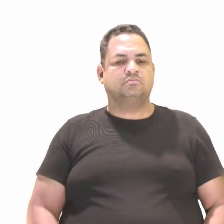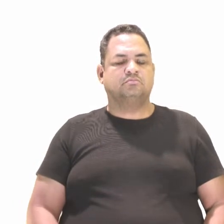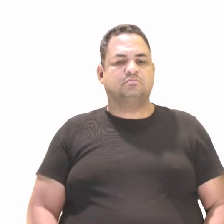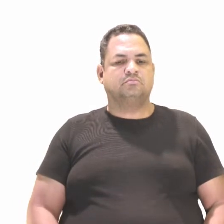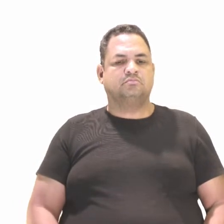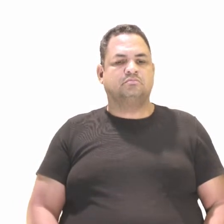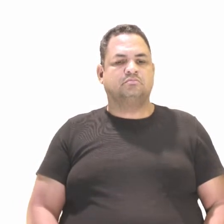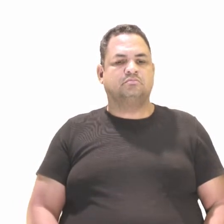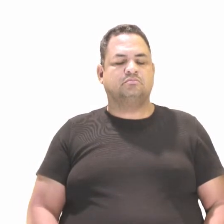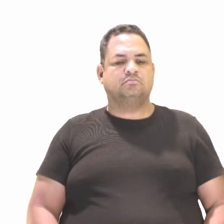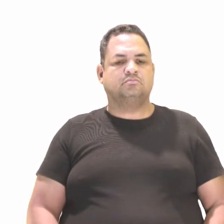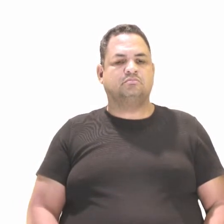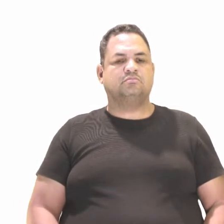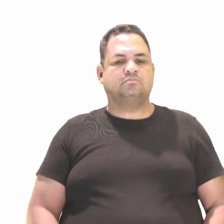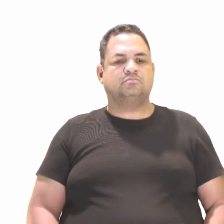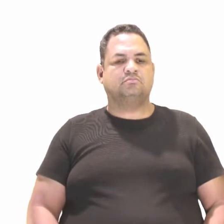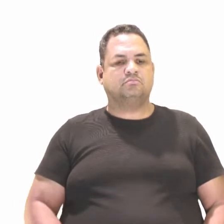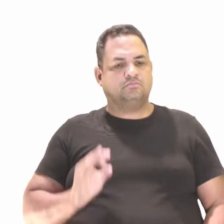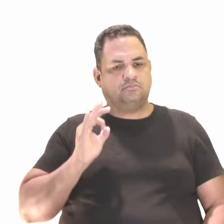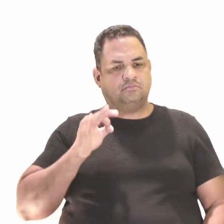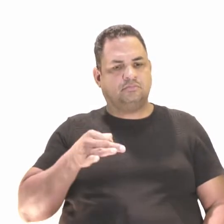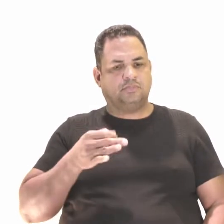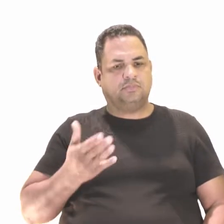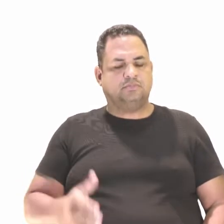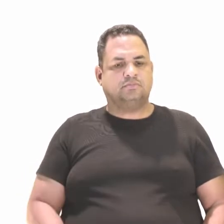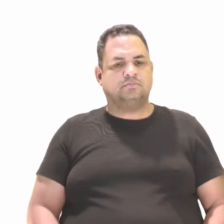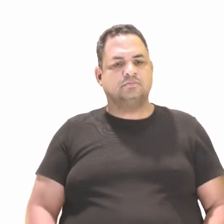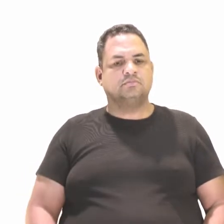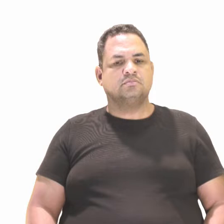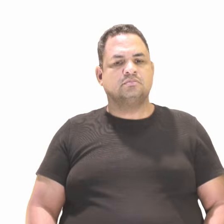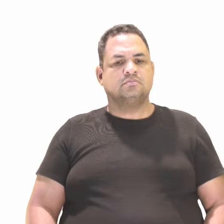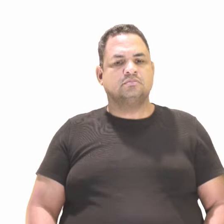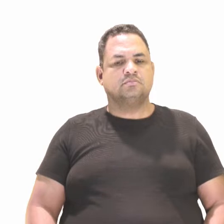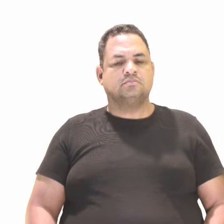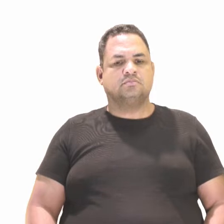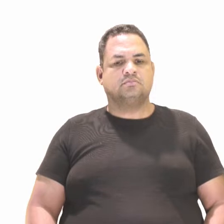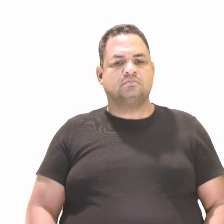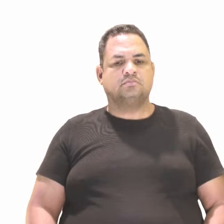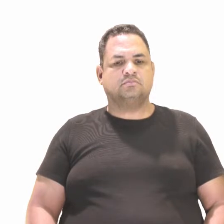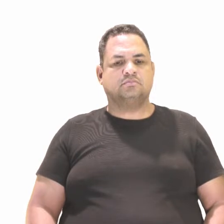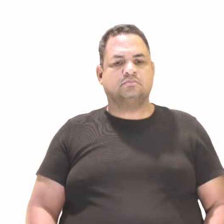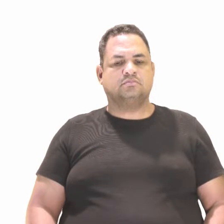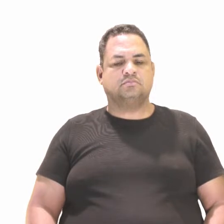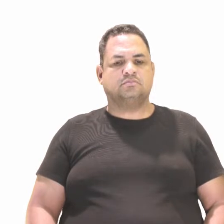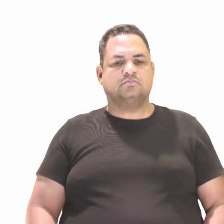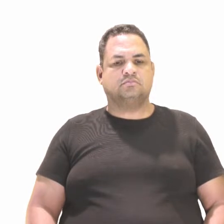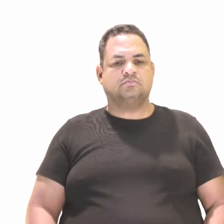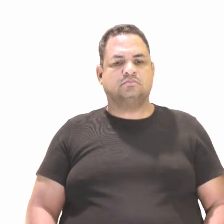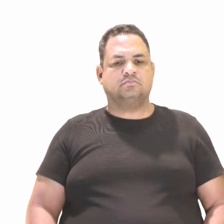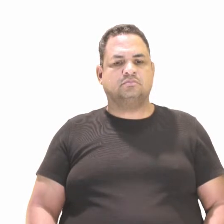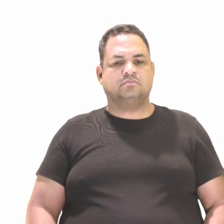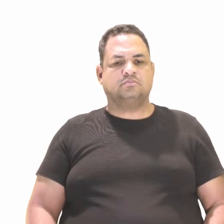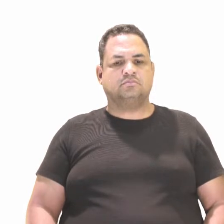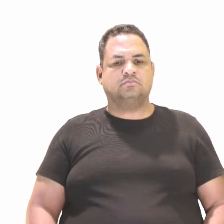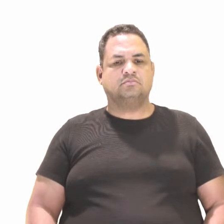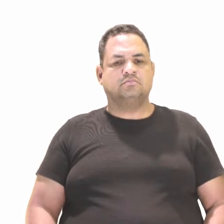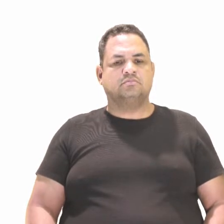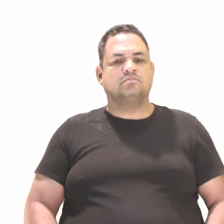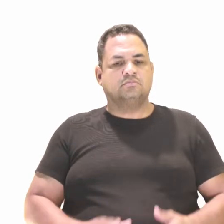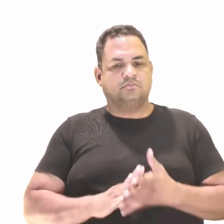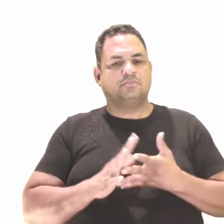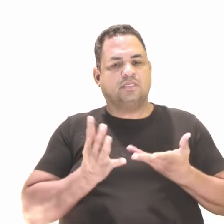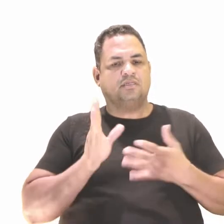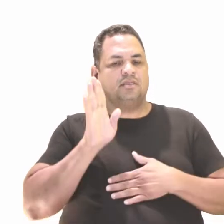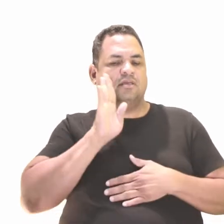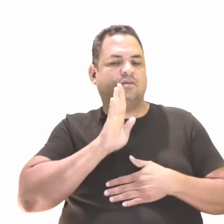certeza. Conta comigo, count on me. E aí ele fala, ainda manda um that's awesome, ou seja, isso é incrível,